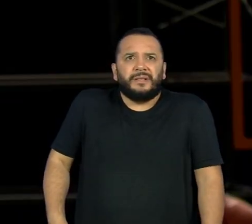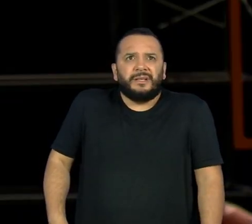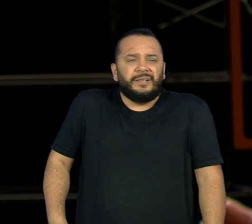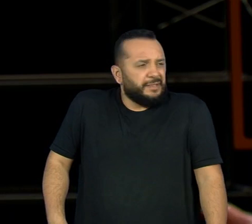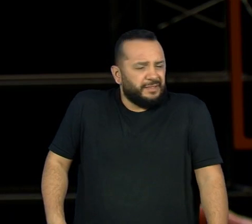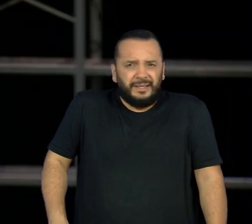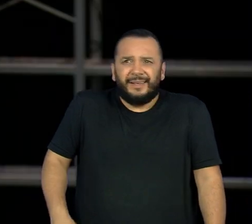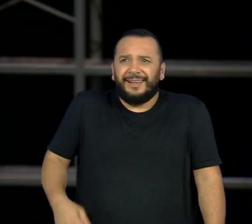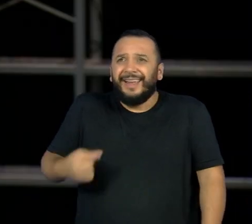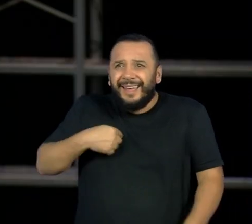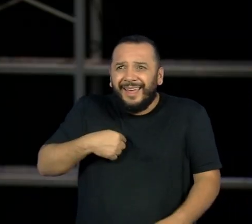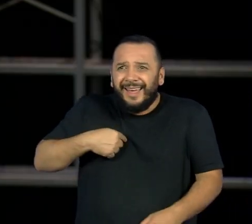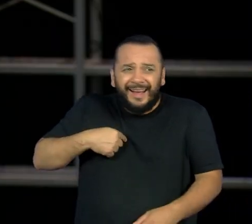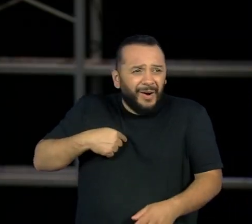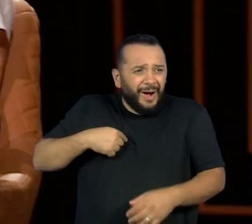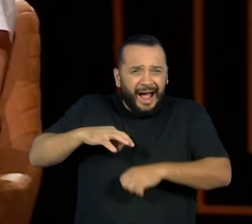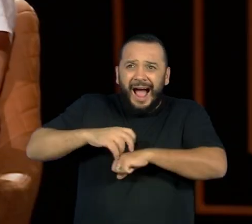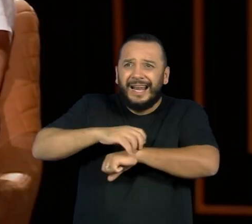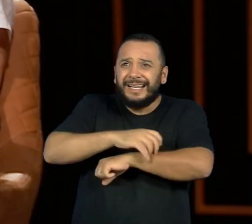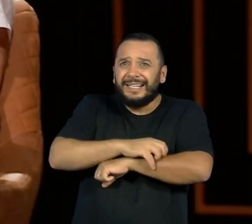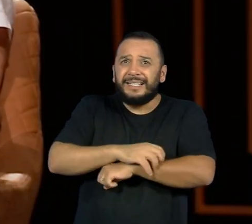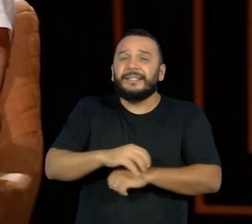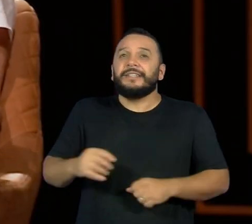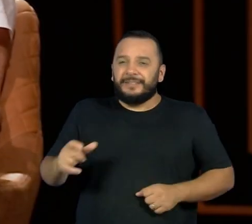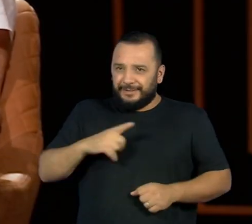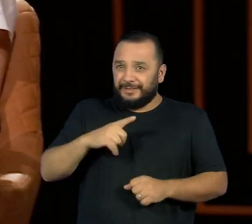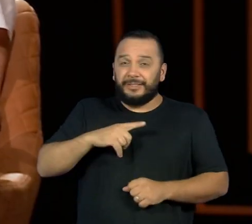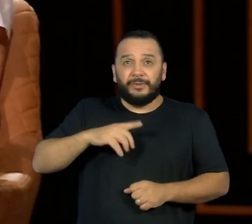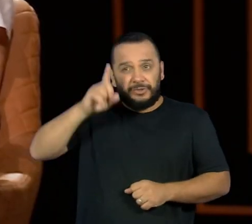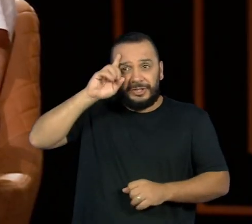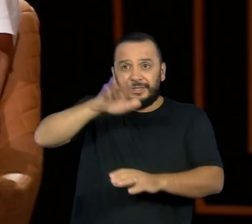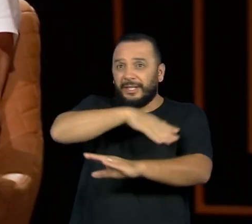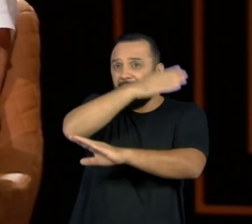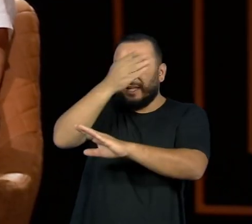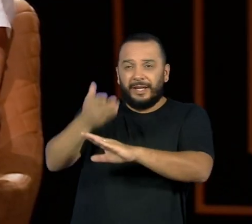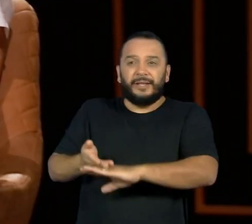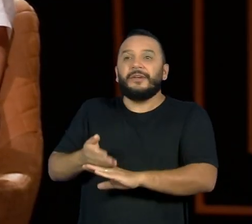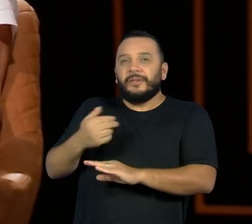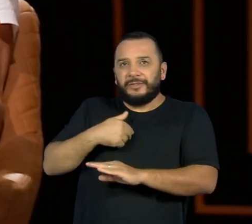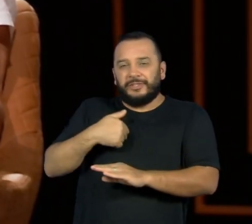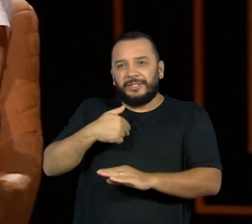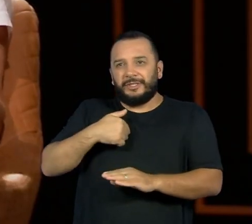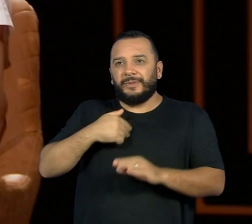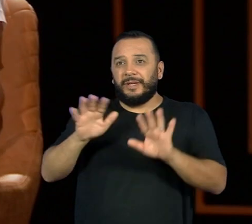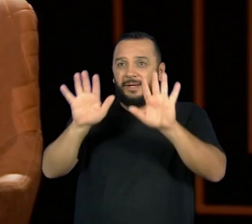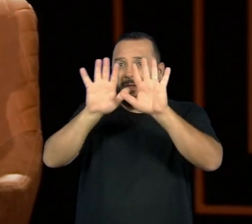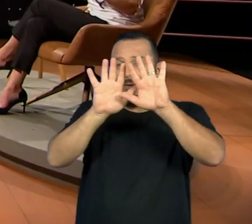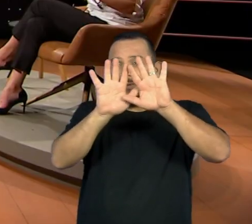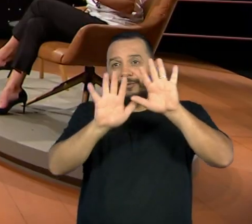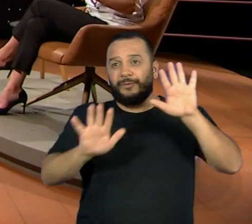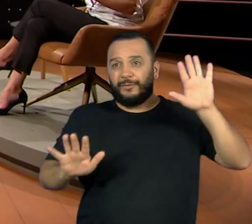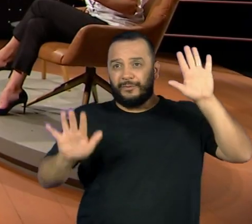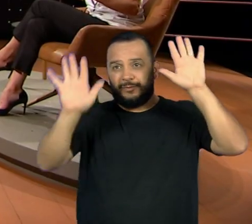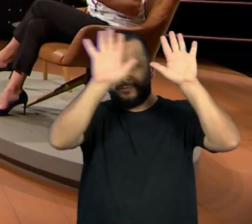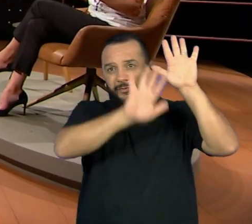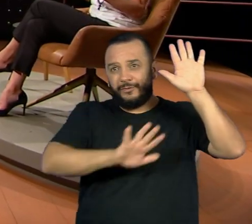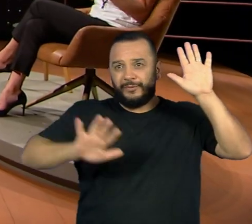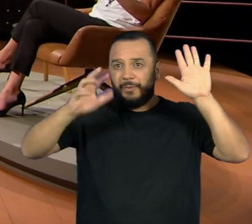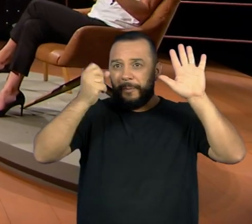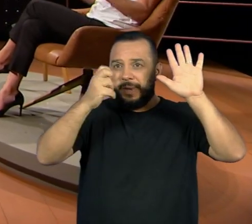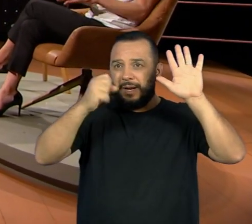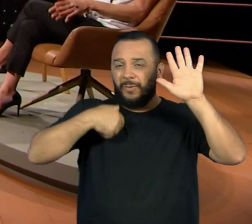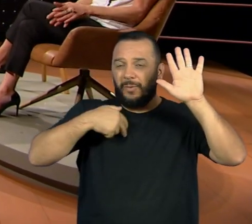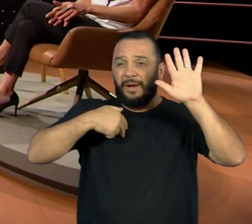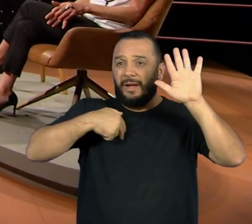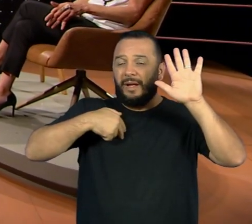Eu passei o dia inteiro num fundo branco, sabe? Subindo e descendo, escorregando no fundo